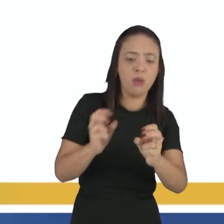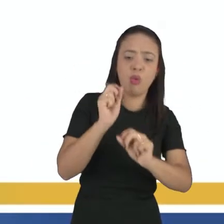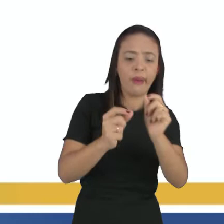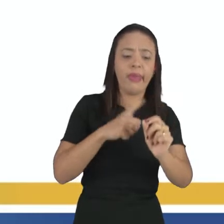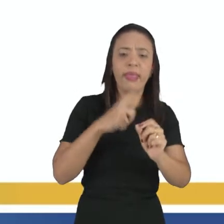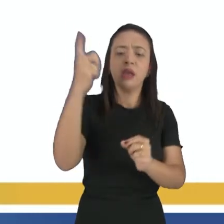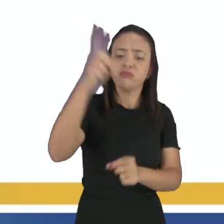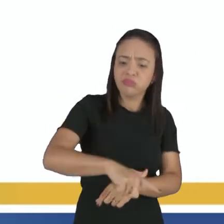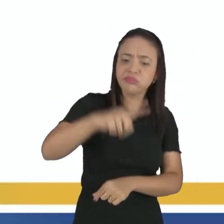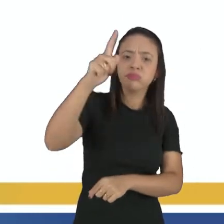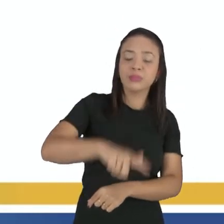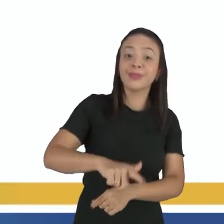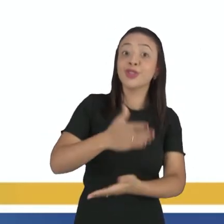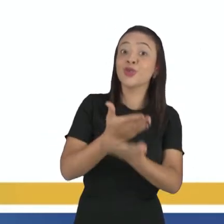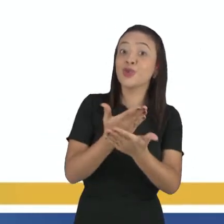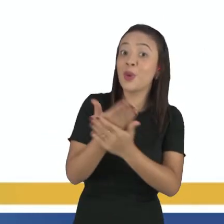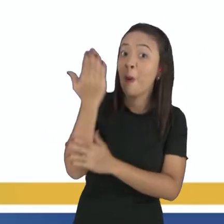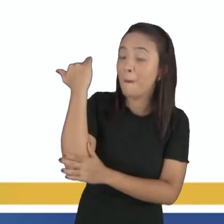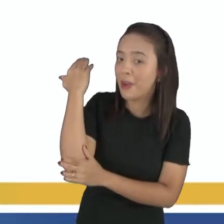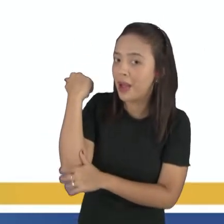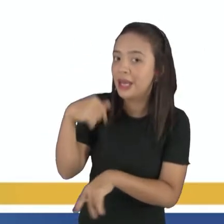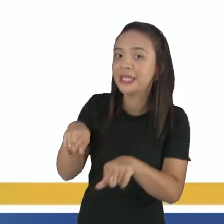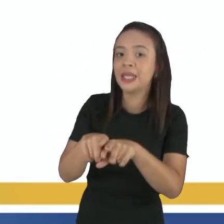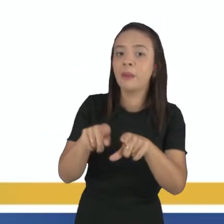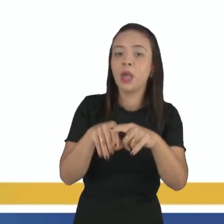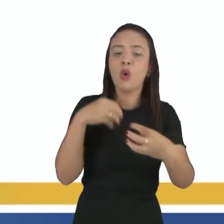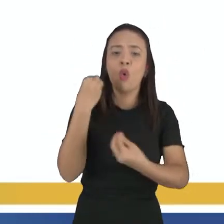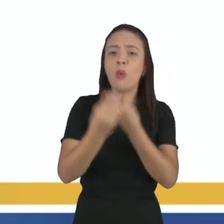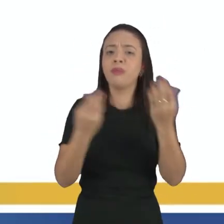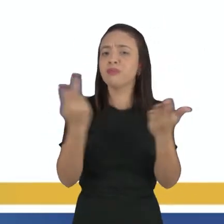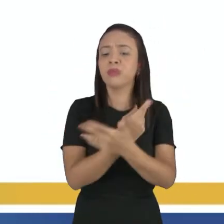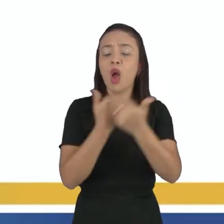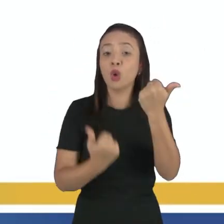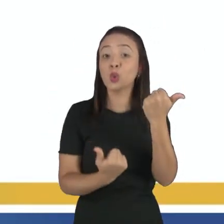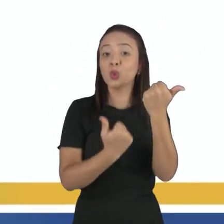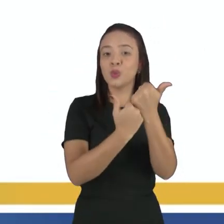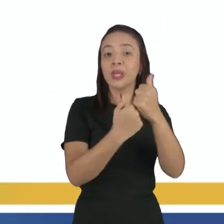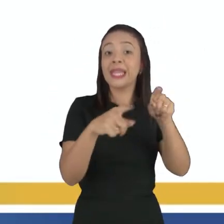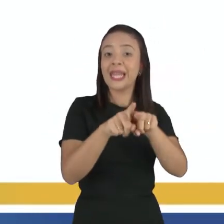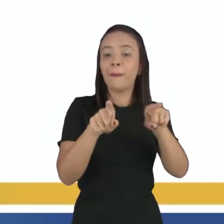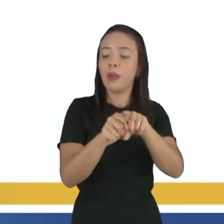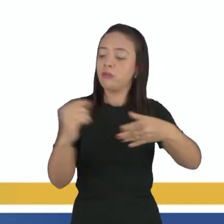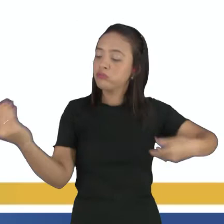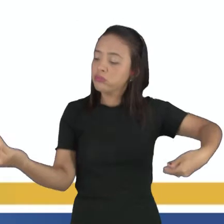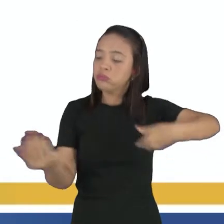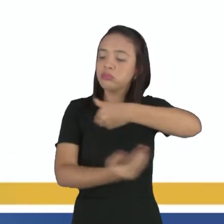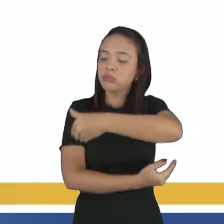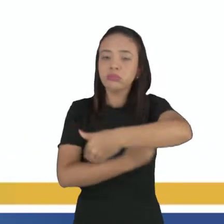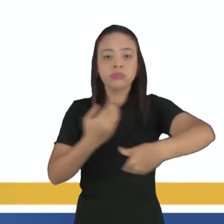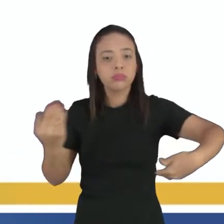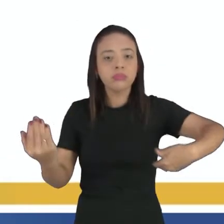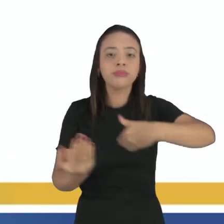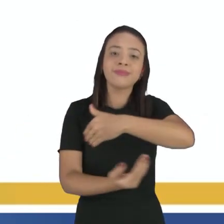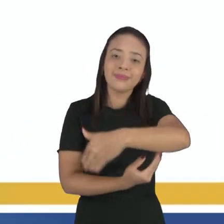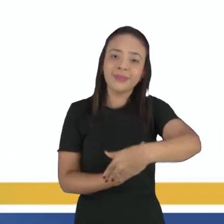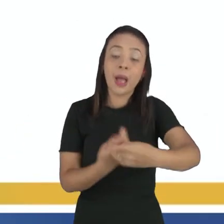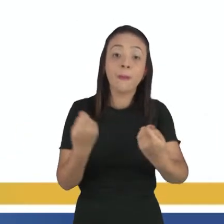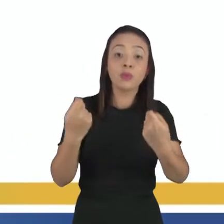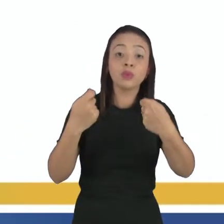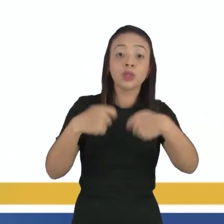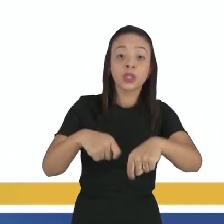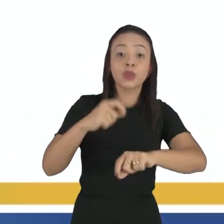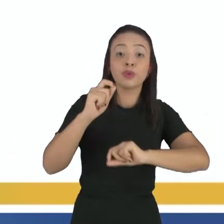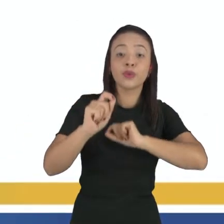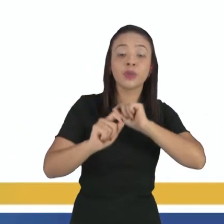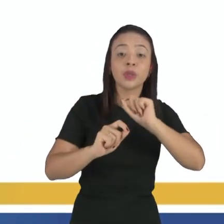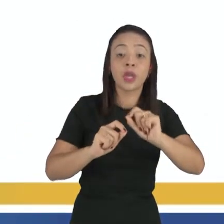que vão tema da nossa aula passada as substituições a associação para contribuir